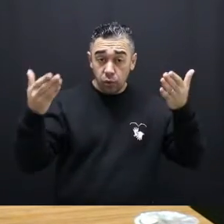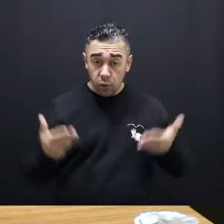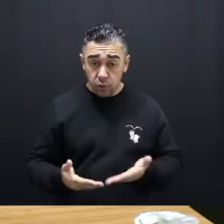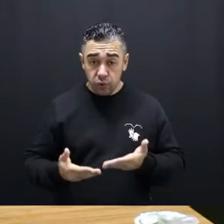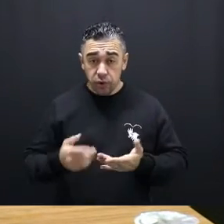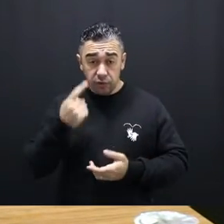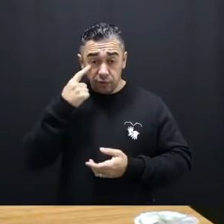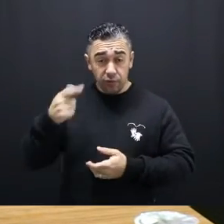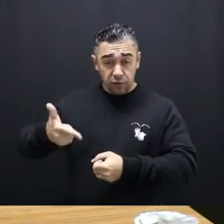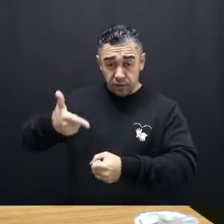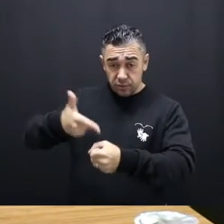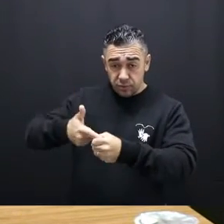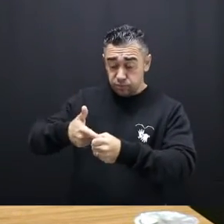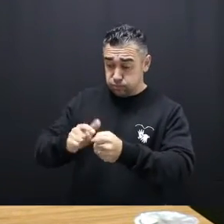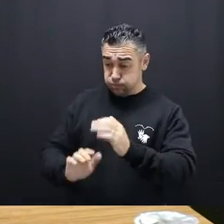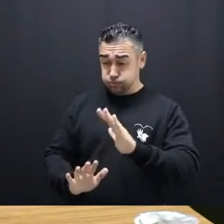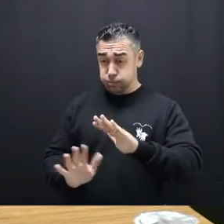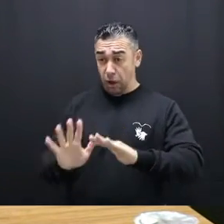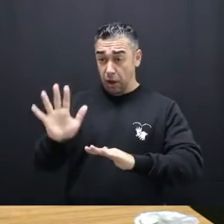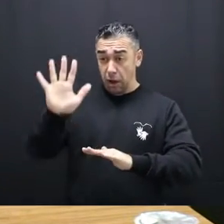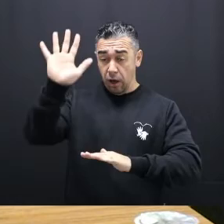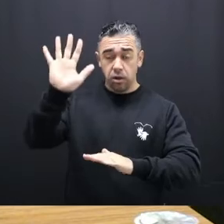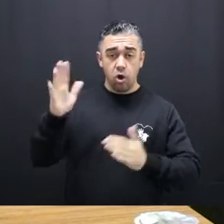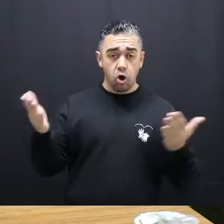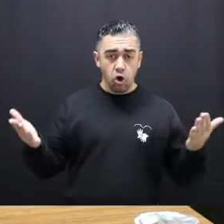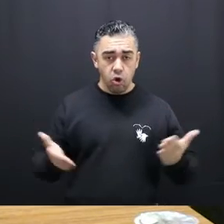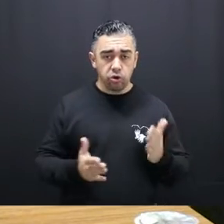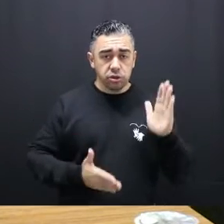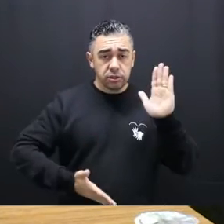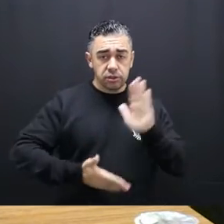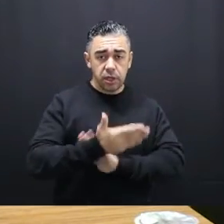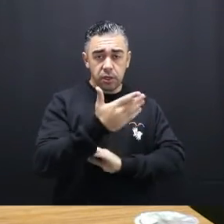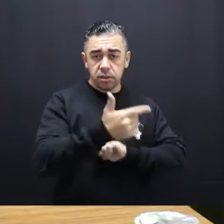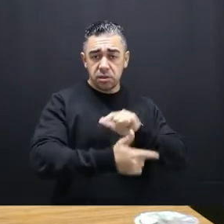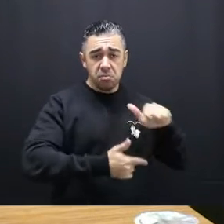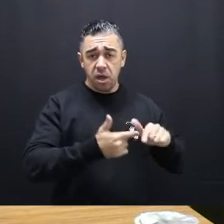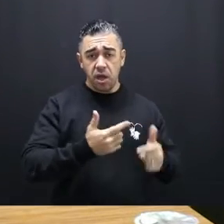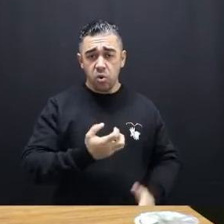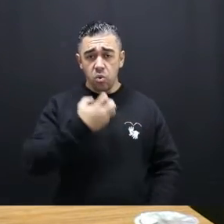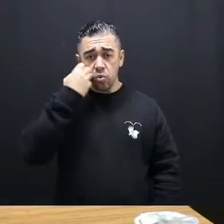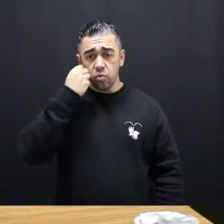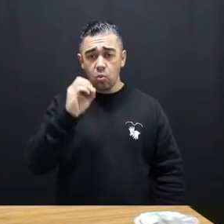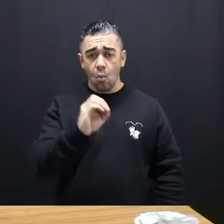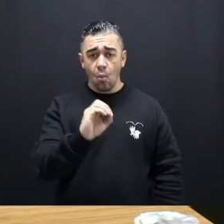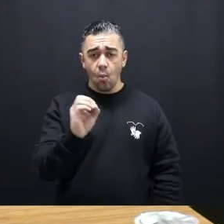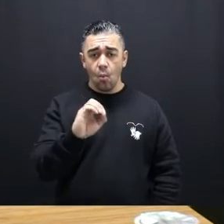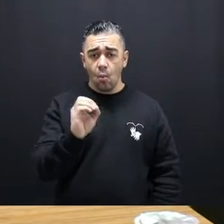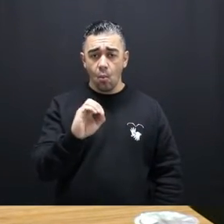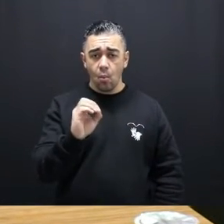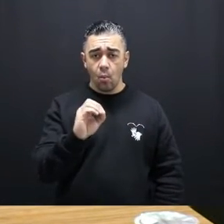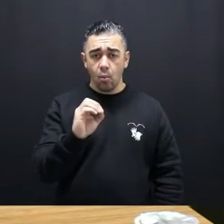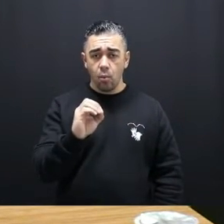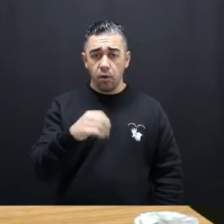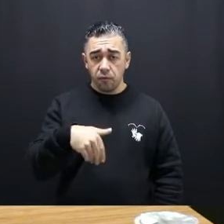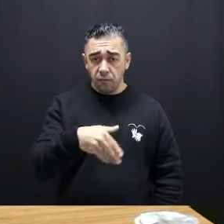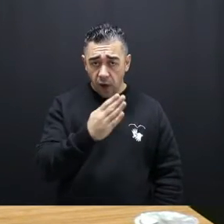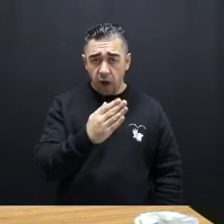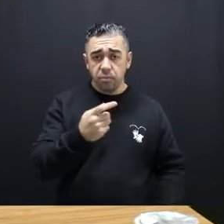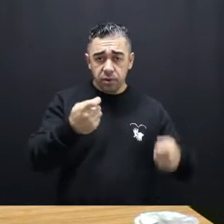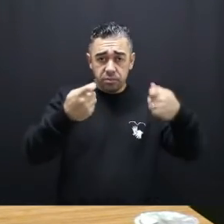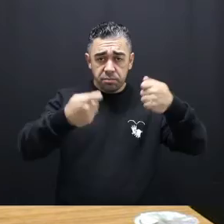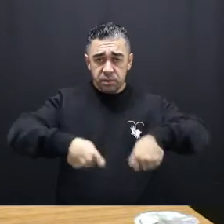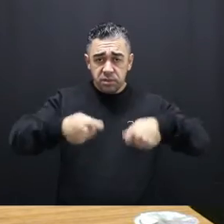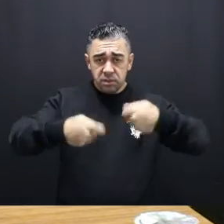desse combustível que que ficou absurdo hoje o motorista ele sai para trabalhar e não tem mais louco ele na verdade vai na honra porque ele precisa